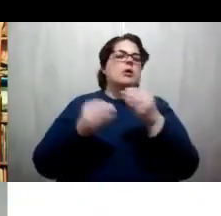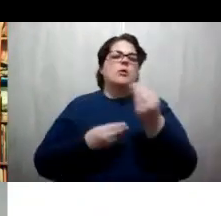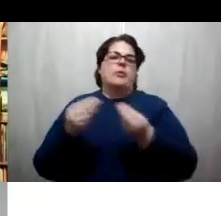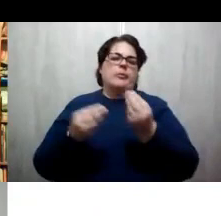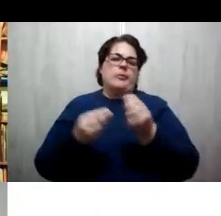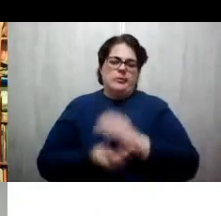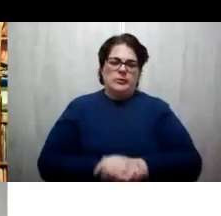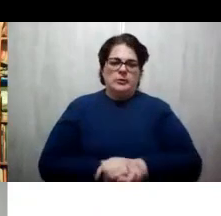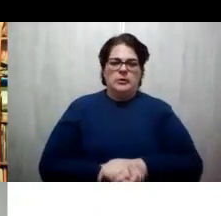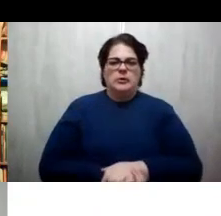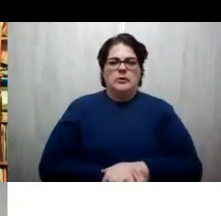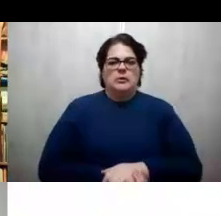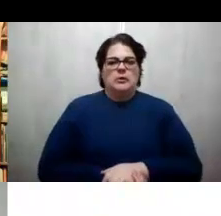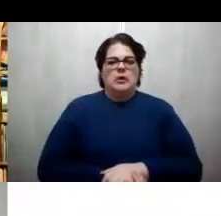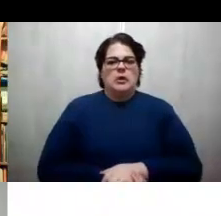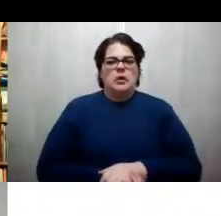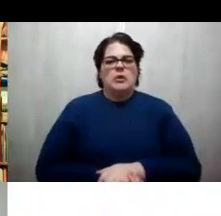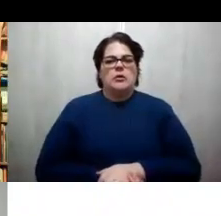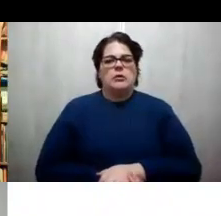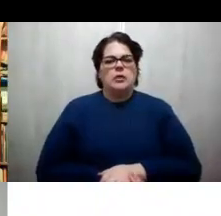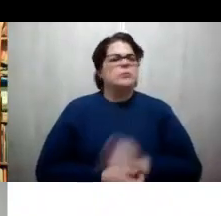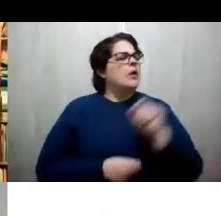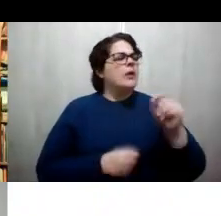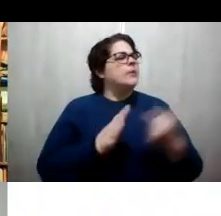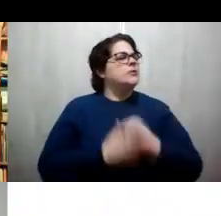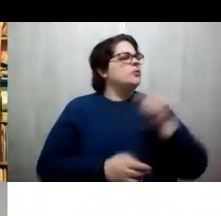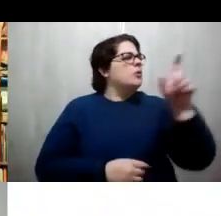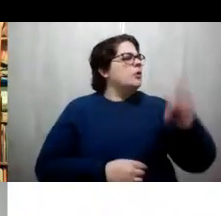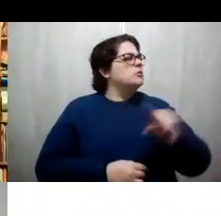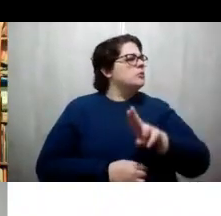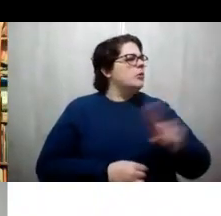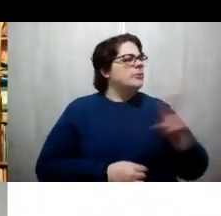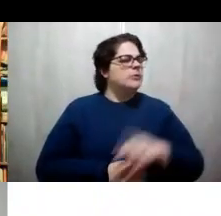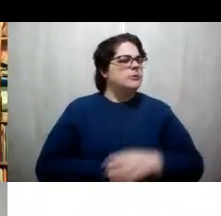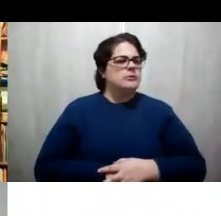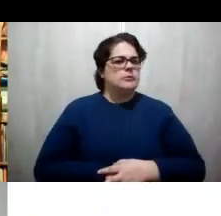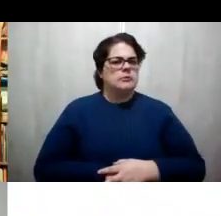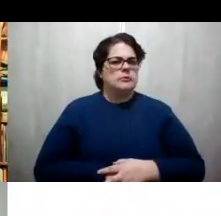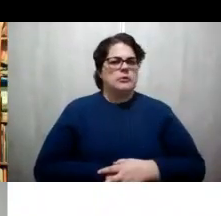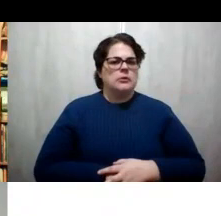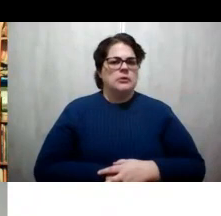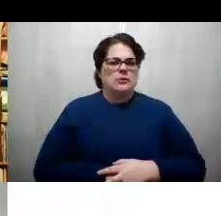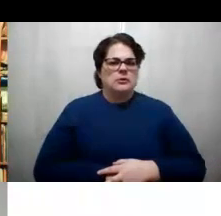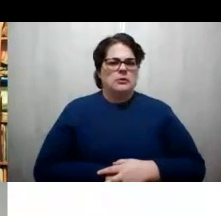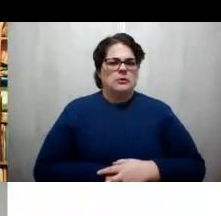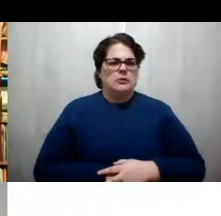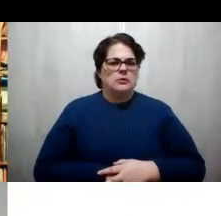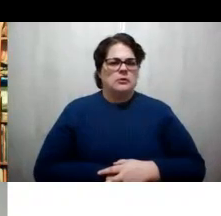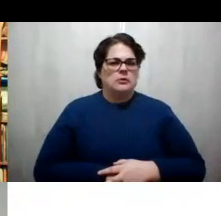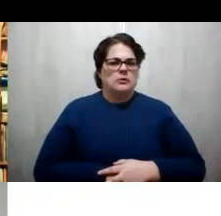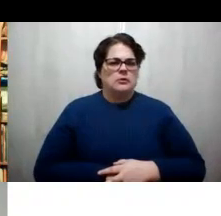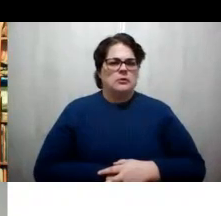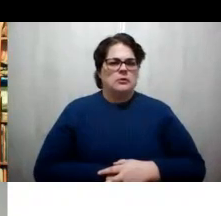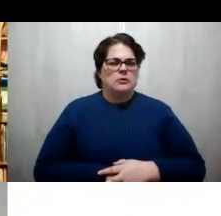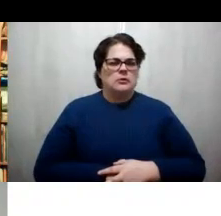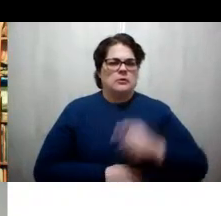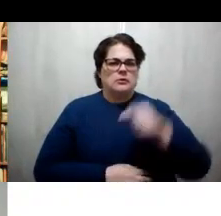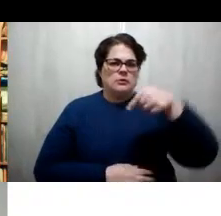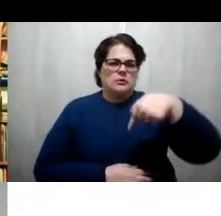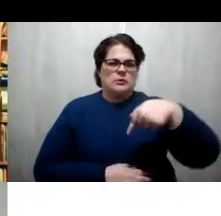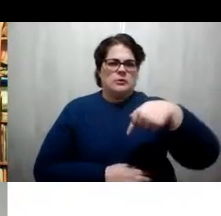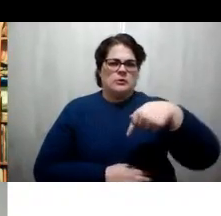então, pergunta. Quem que fez essa pergunta? foi Kim Arrouca. Kim?